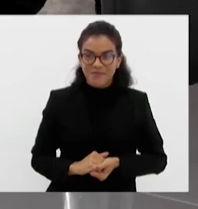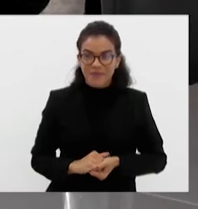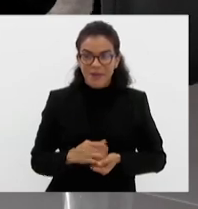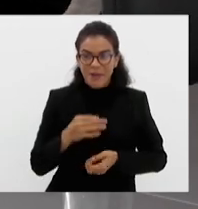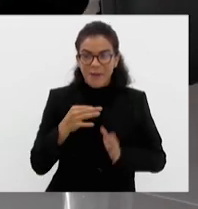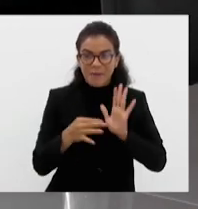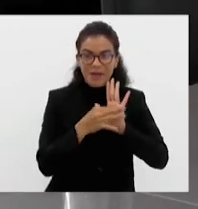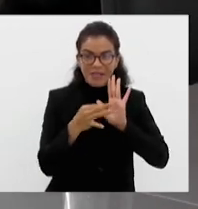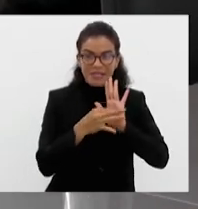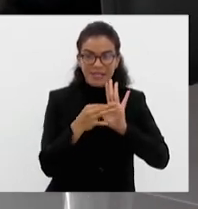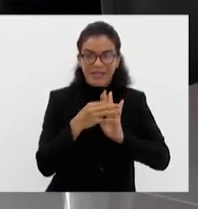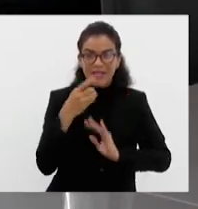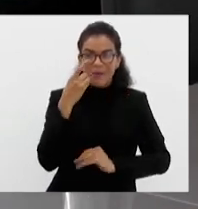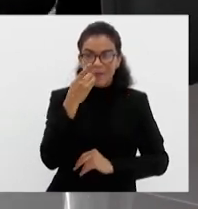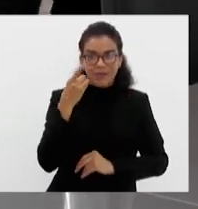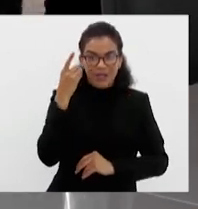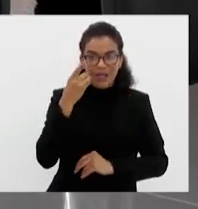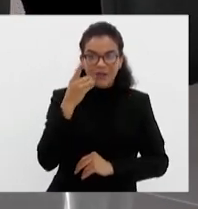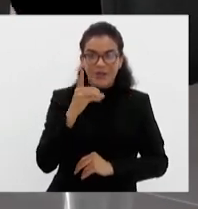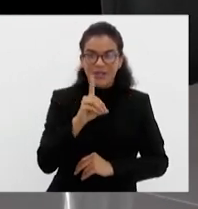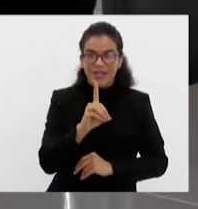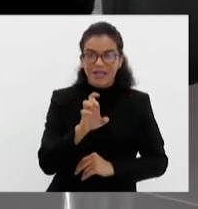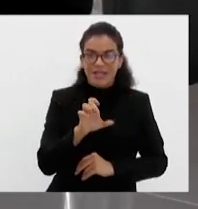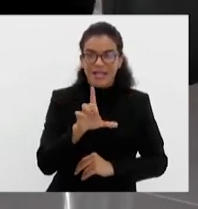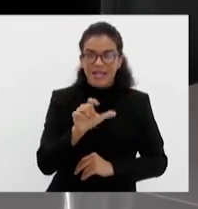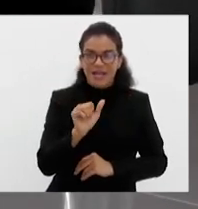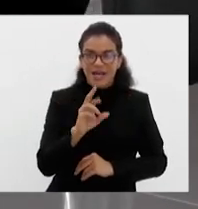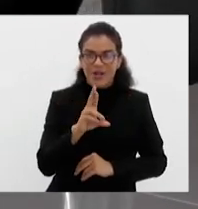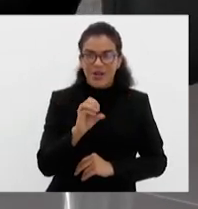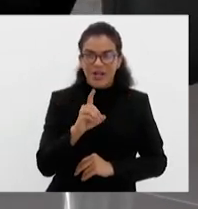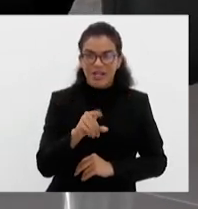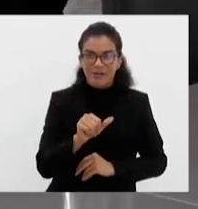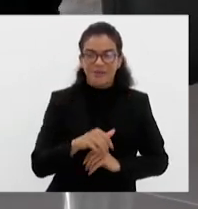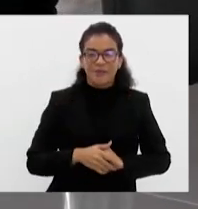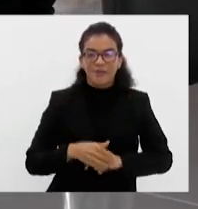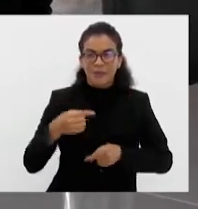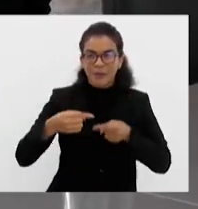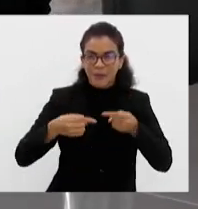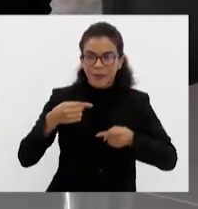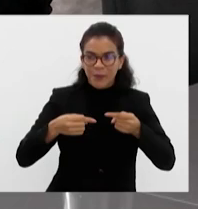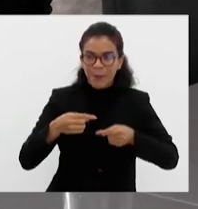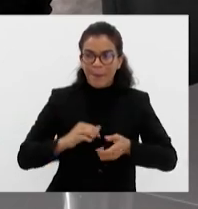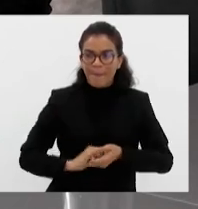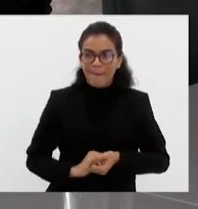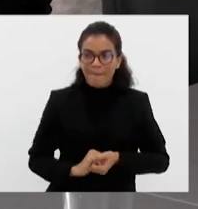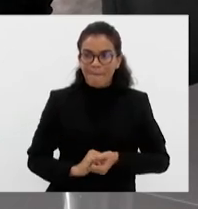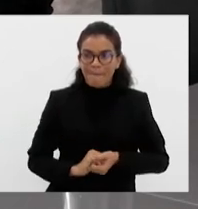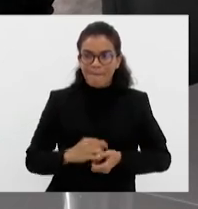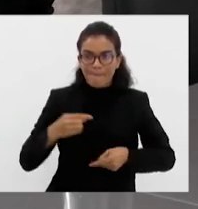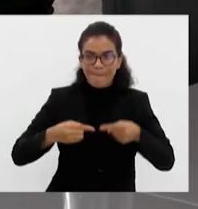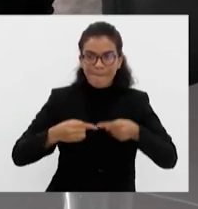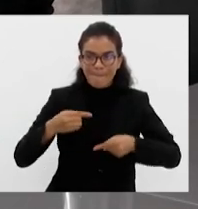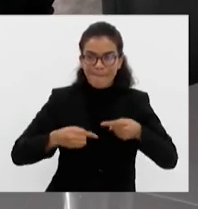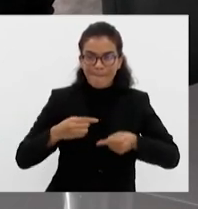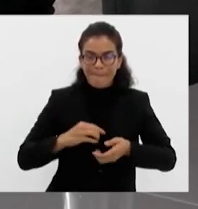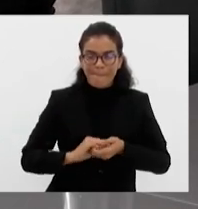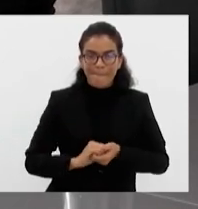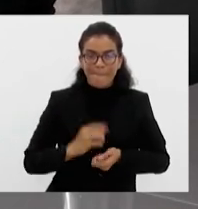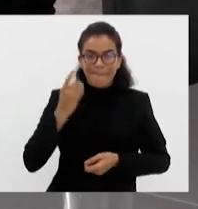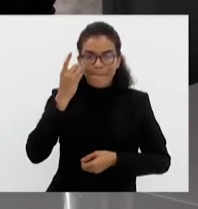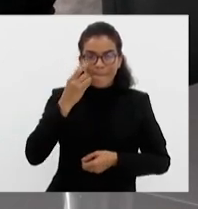Parecer do deputado Guilherme Delarolha pela constitucionalidade com emendas. Em discussão. Para discutir, deputado